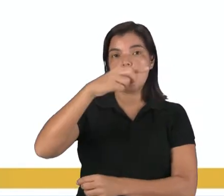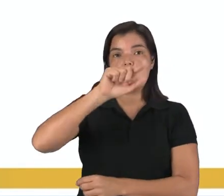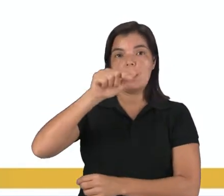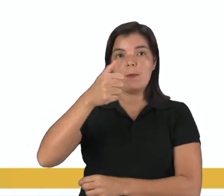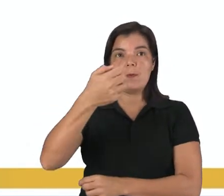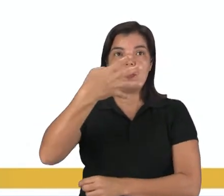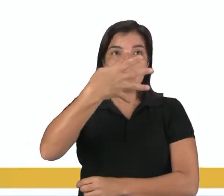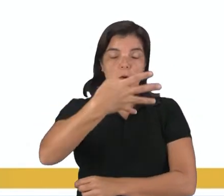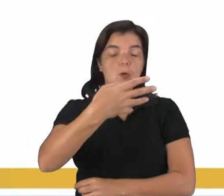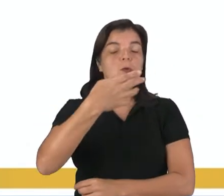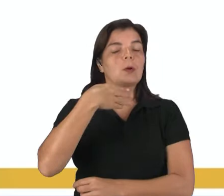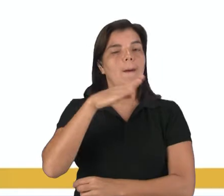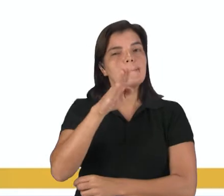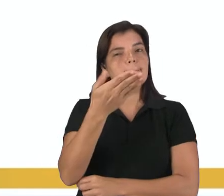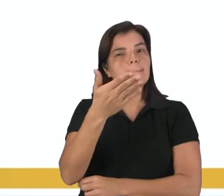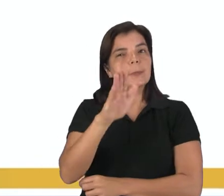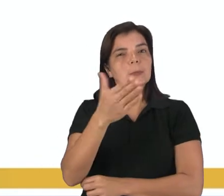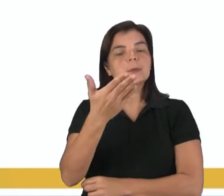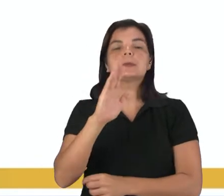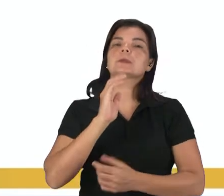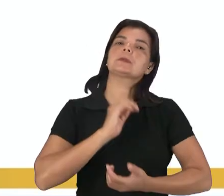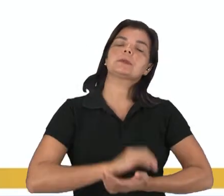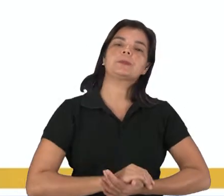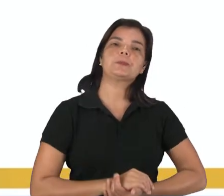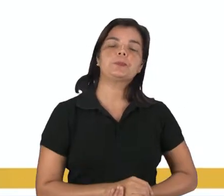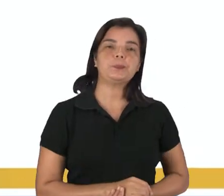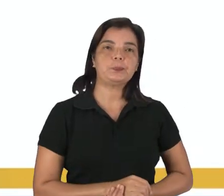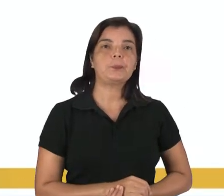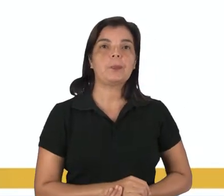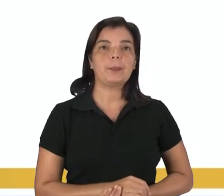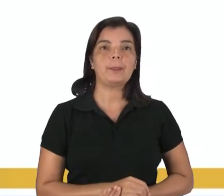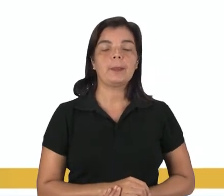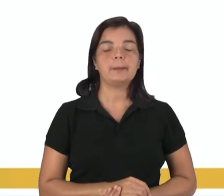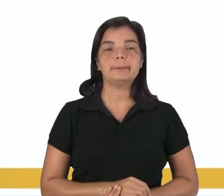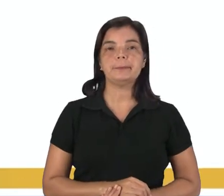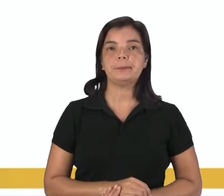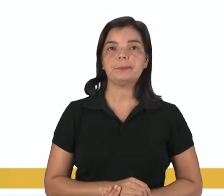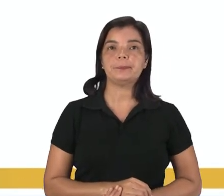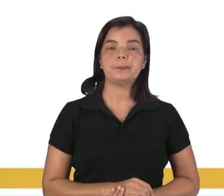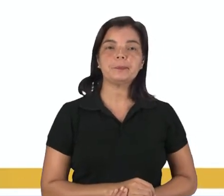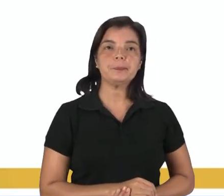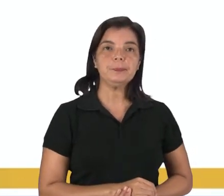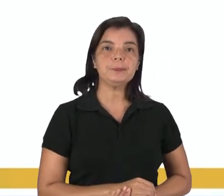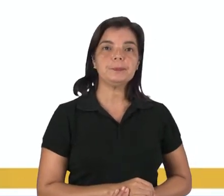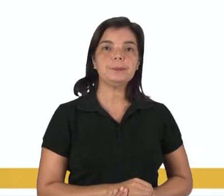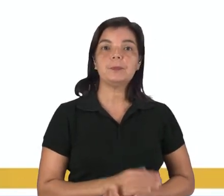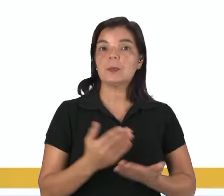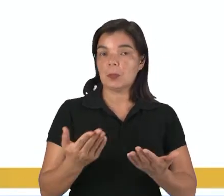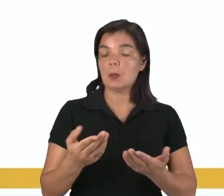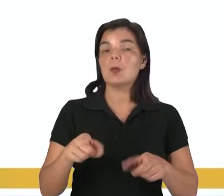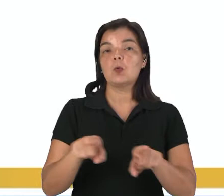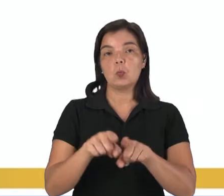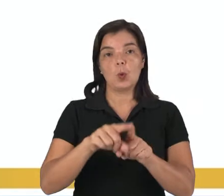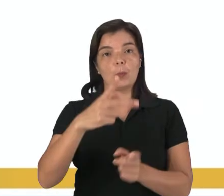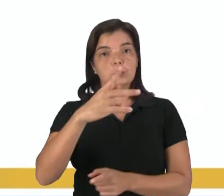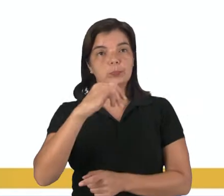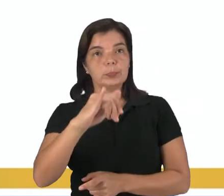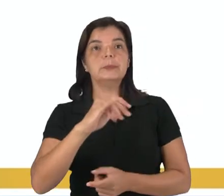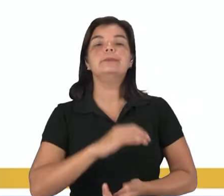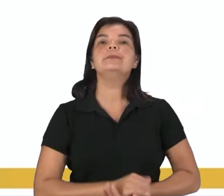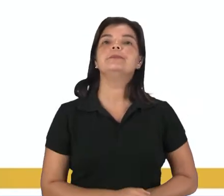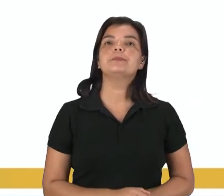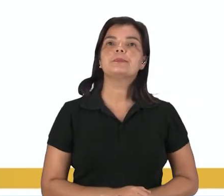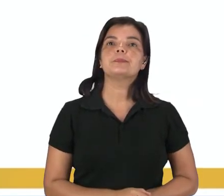que nós vamos encontrar e o valor correspondente né aproximadamente 3,14 que seria o número